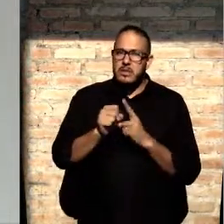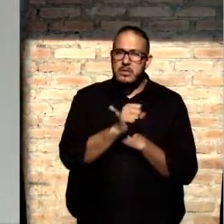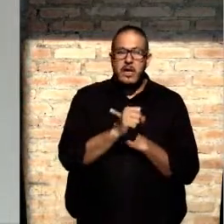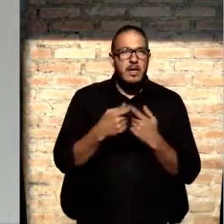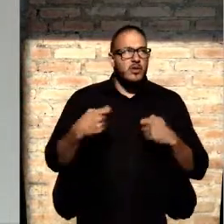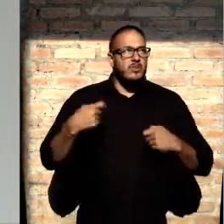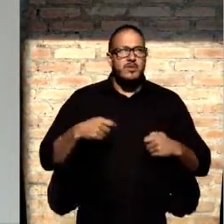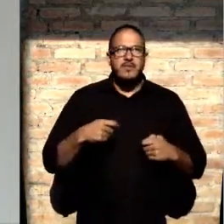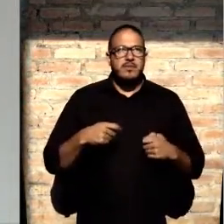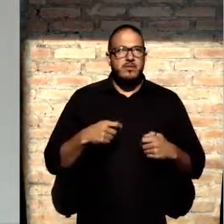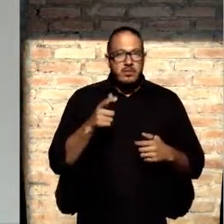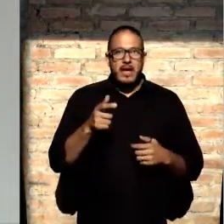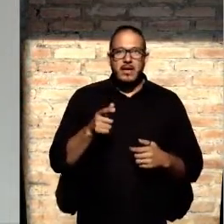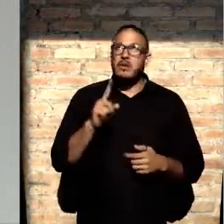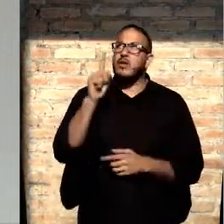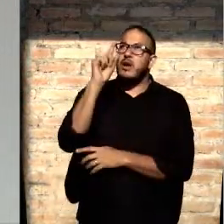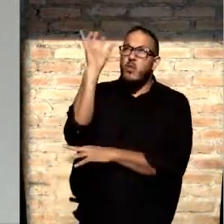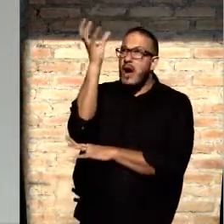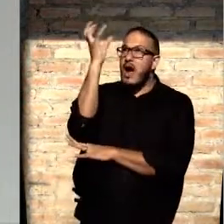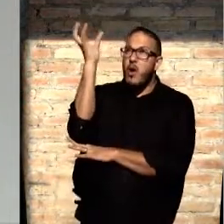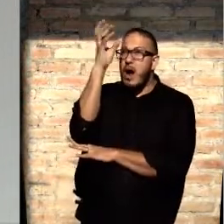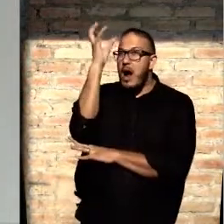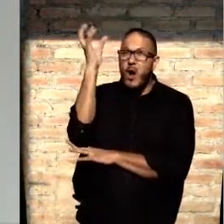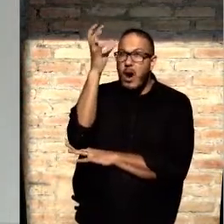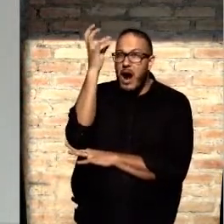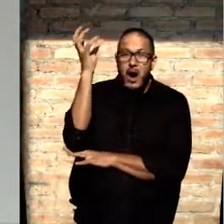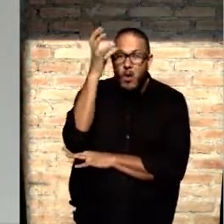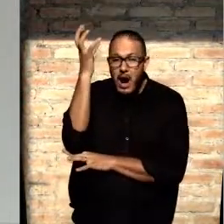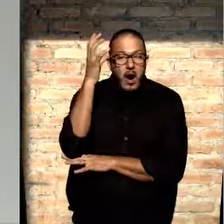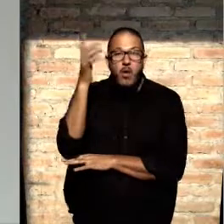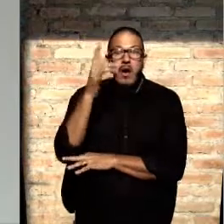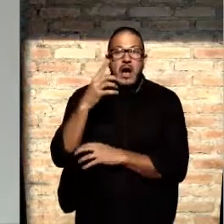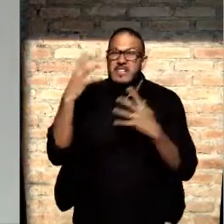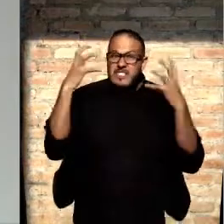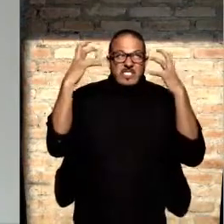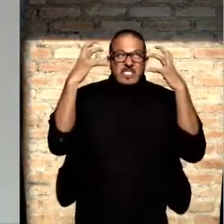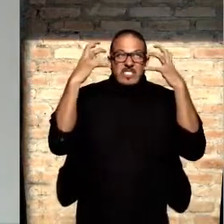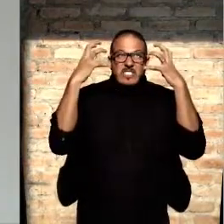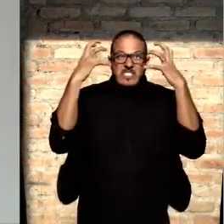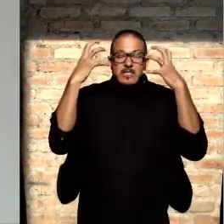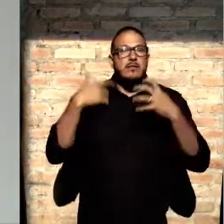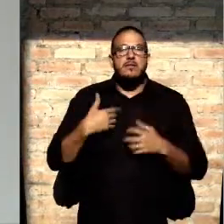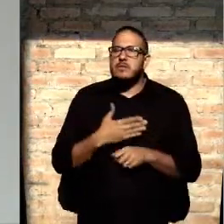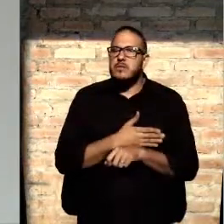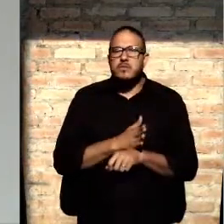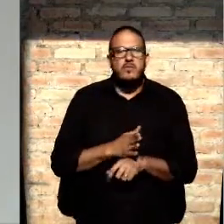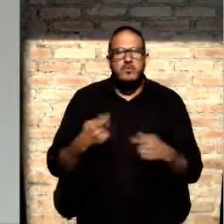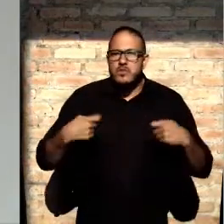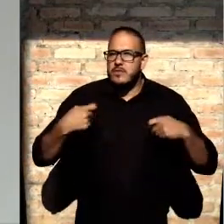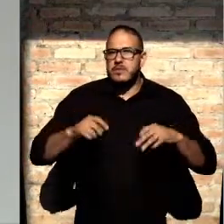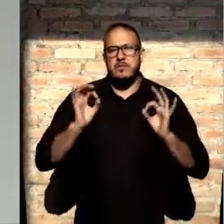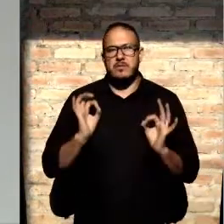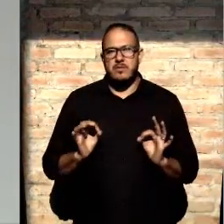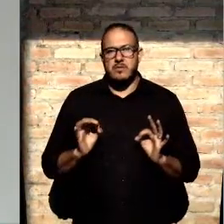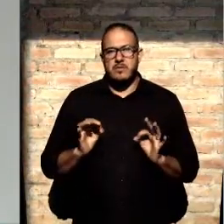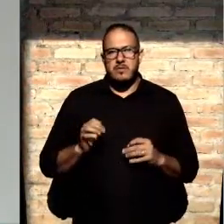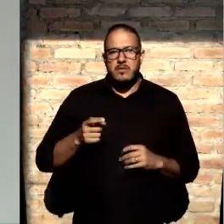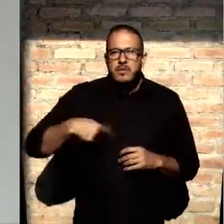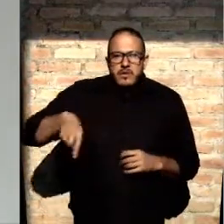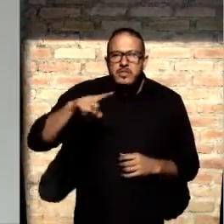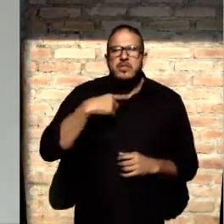tocar uma sirene contínua infernizando os nossos ouvidos pra gente